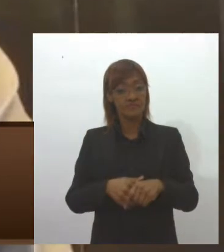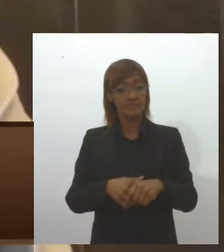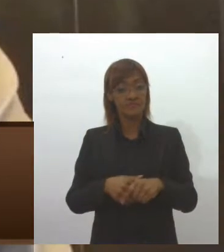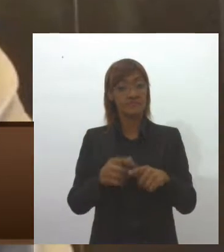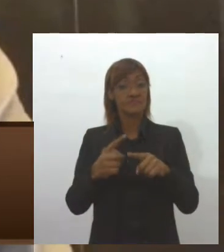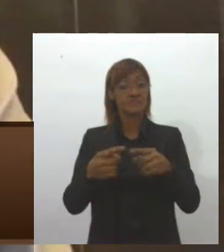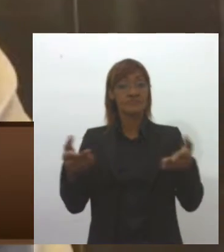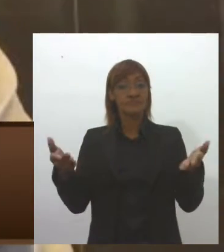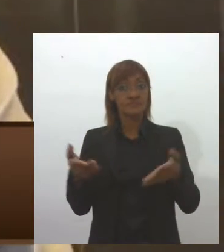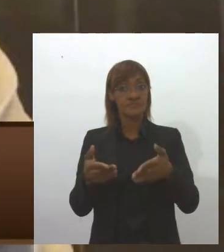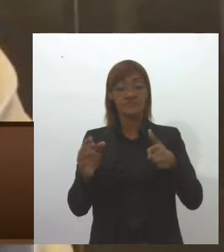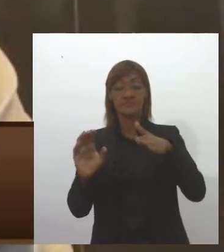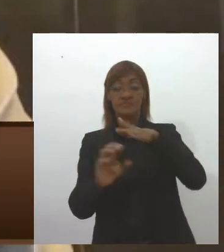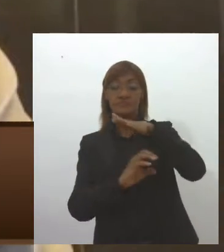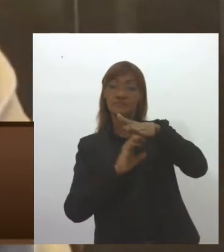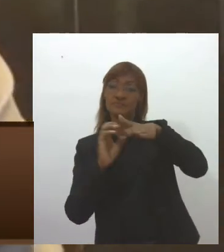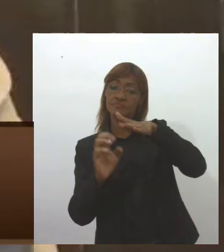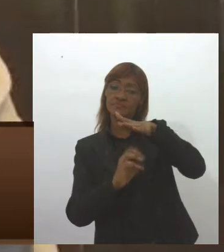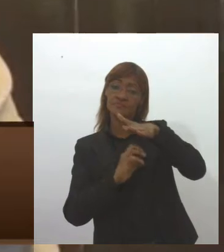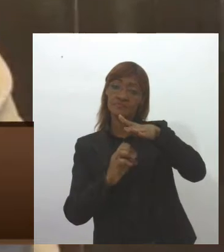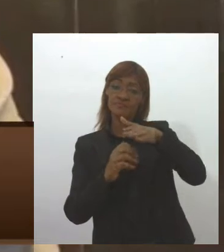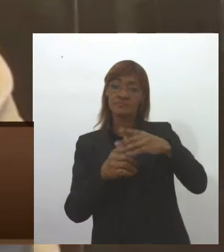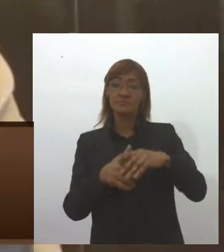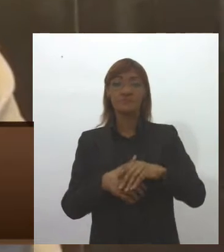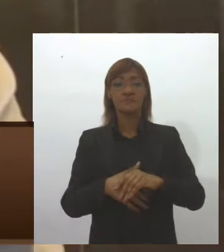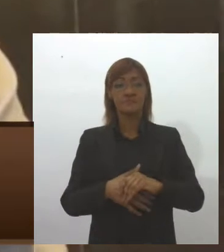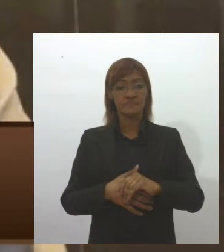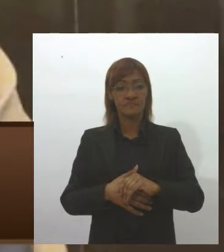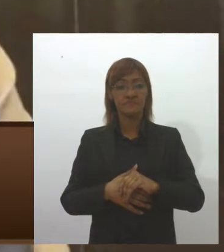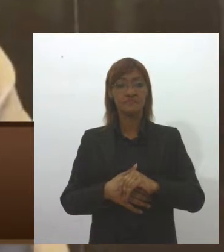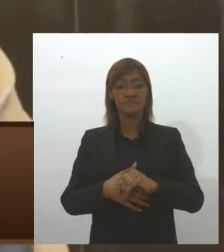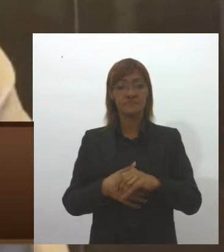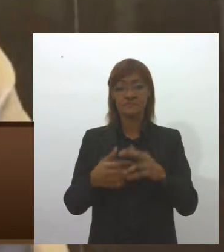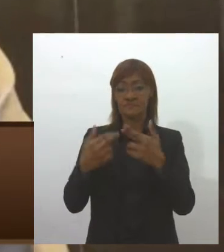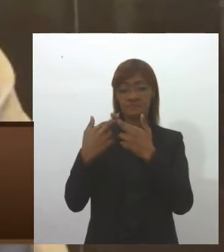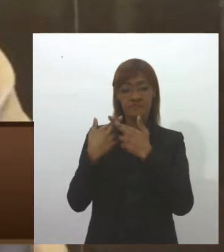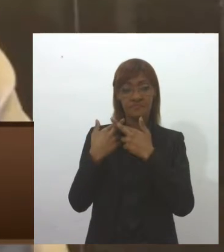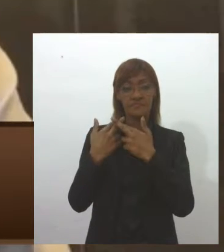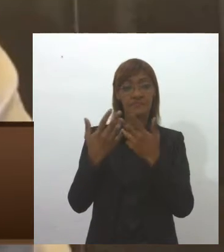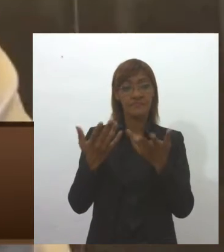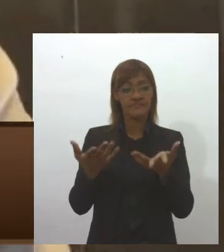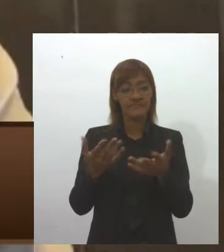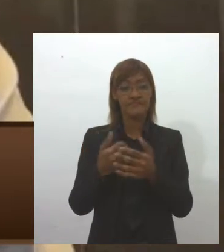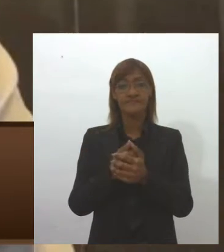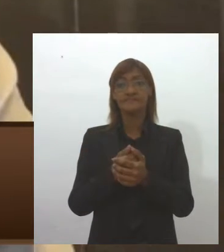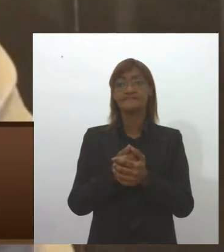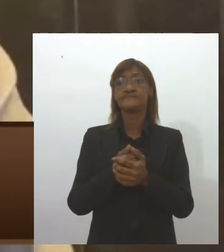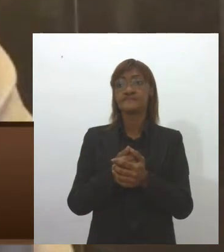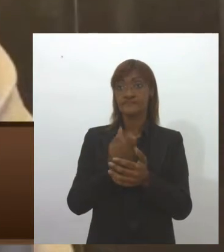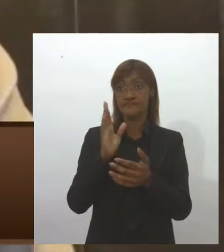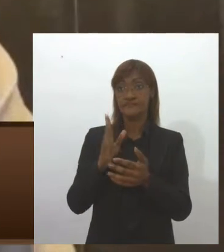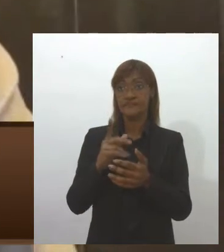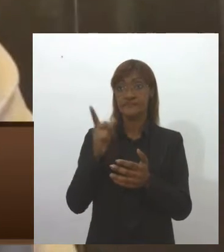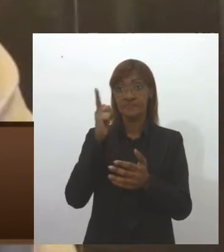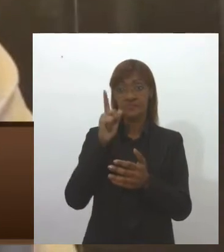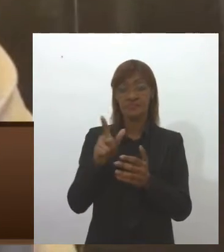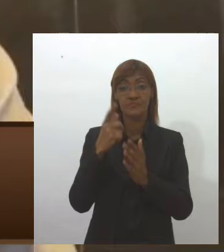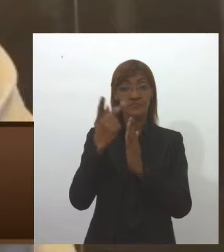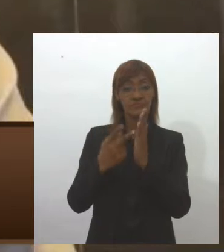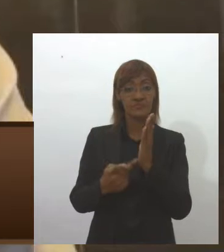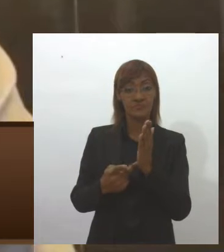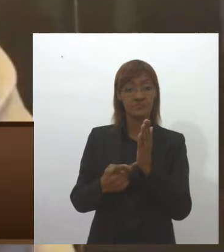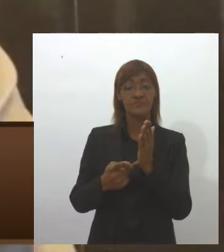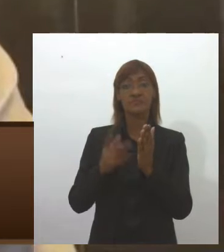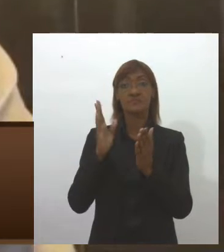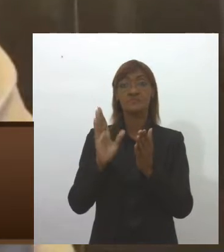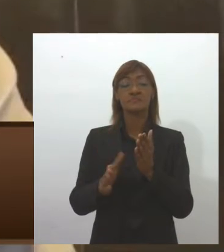própria empresa que está administrando o centro de convenções, né, que é uma empresa através de uma PPP, e também tem uma associação agora que substitui o